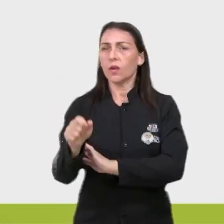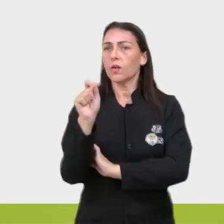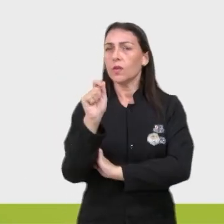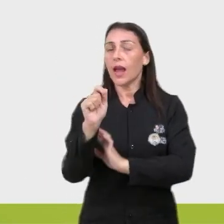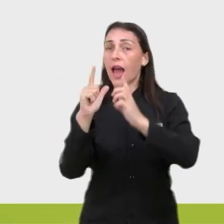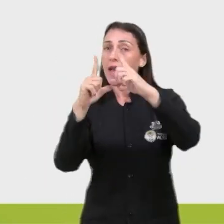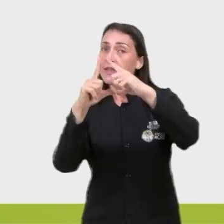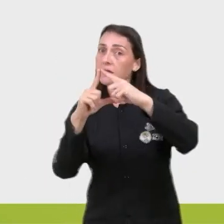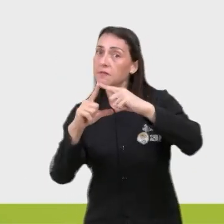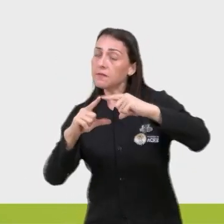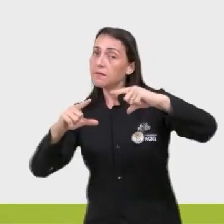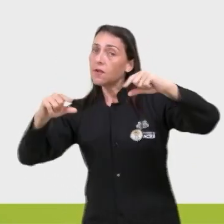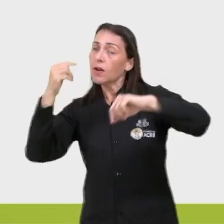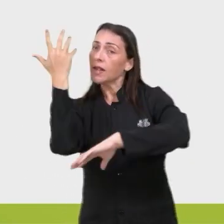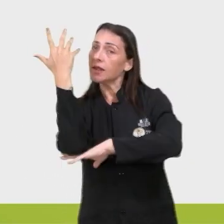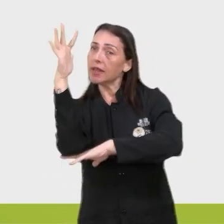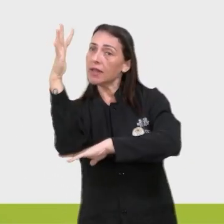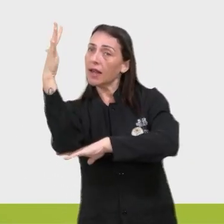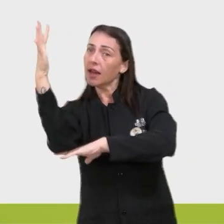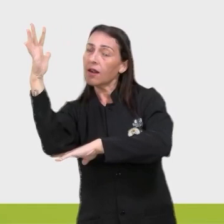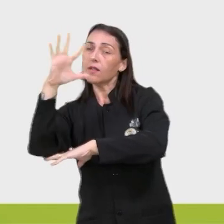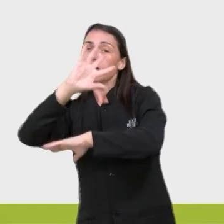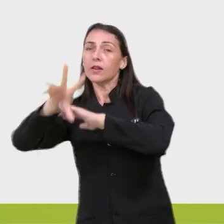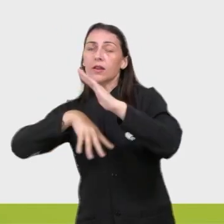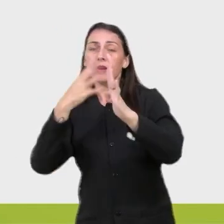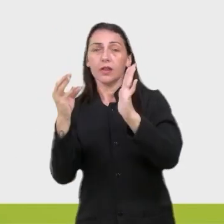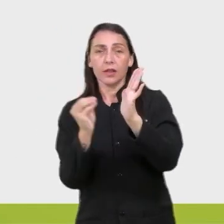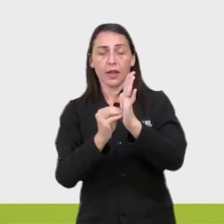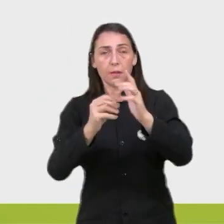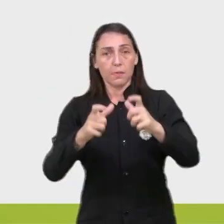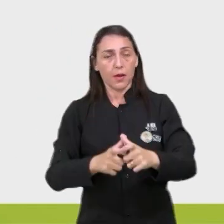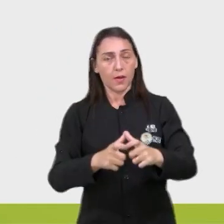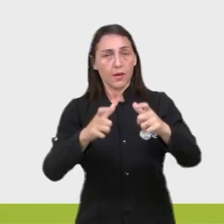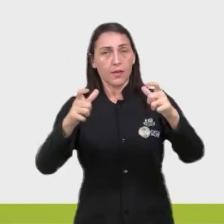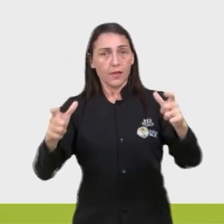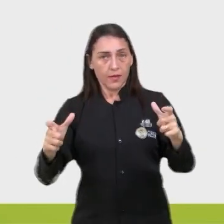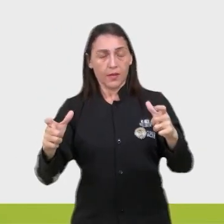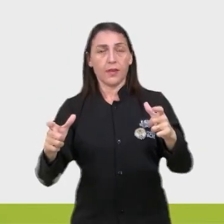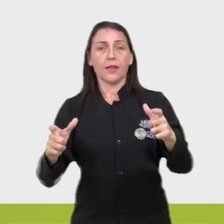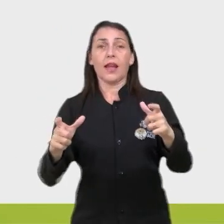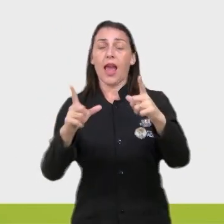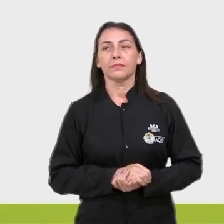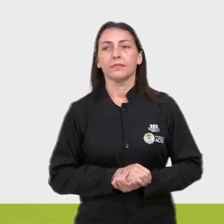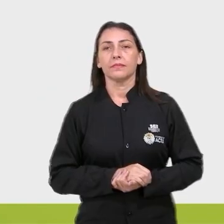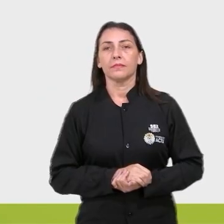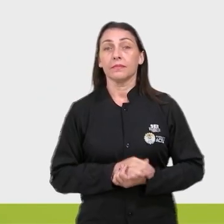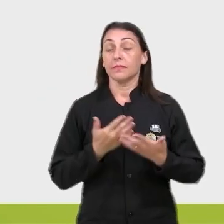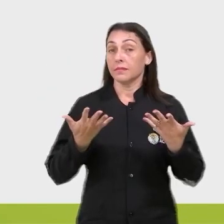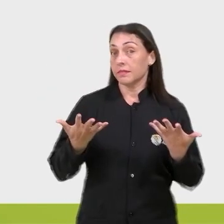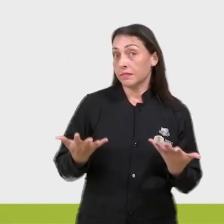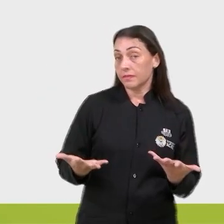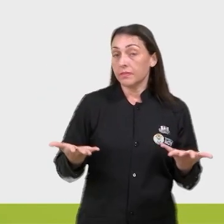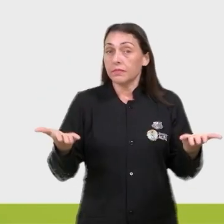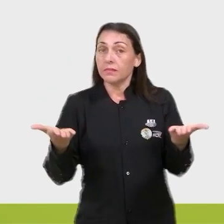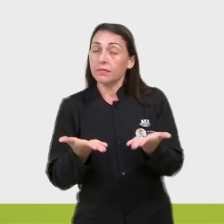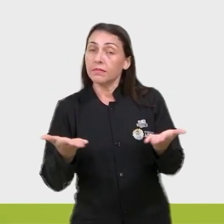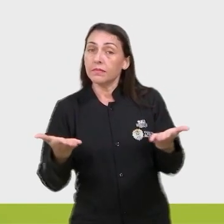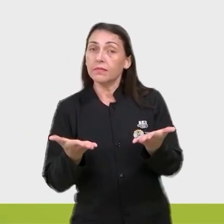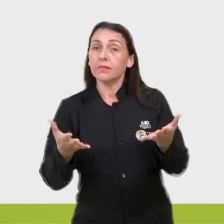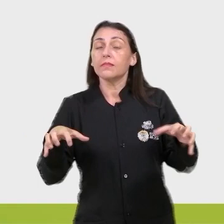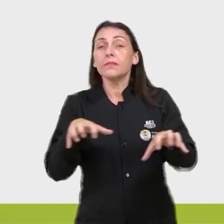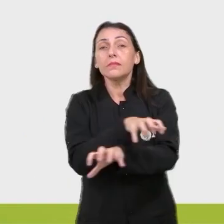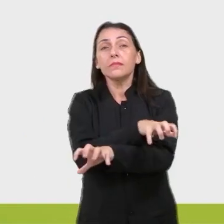as folhas das árvores da floresta amazônica, em sua grande maioria, são folhas grandes. Então, vamos agora para o